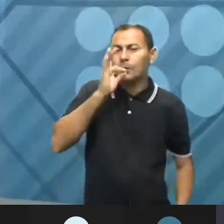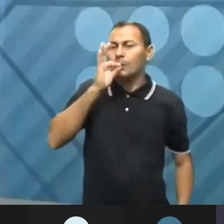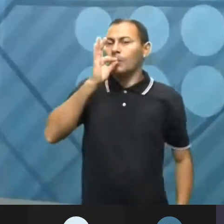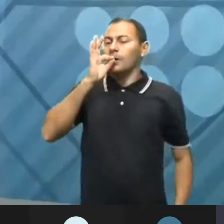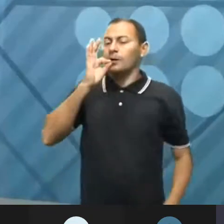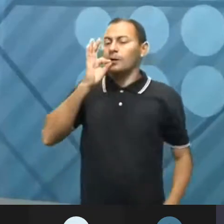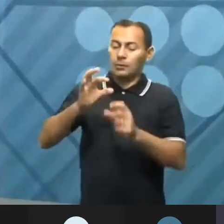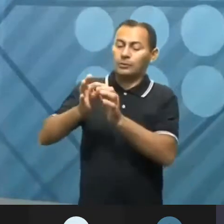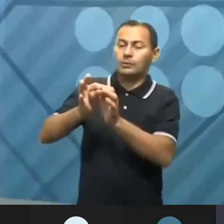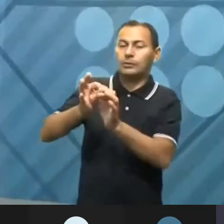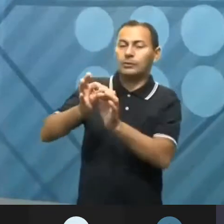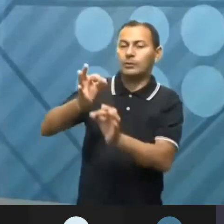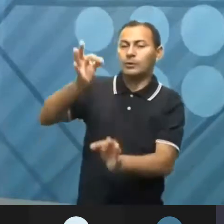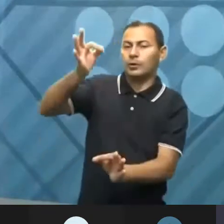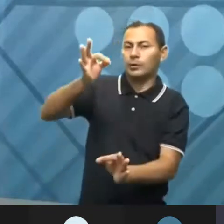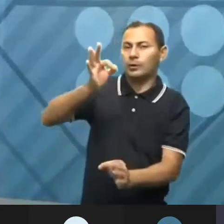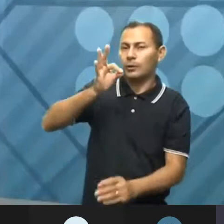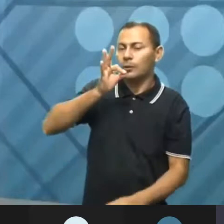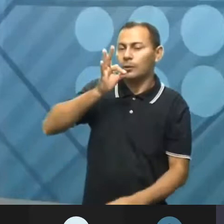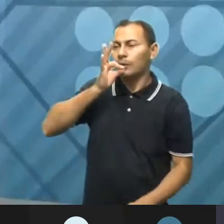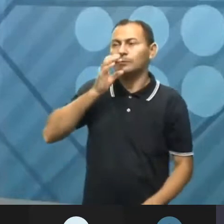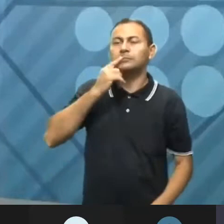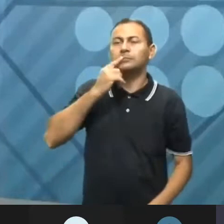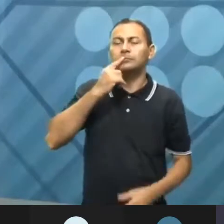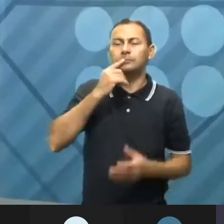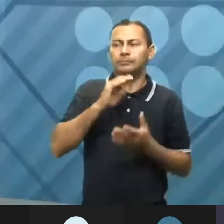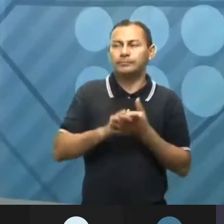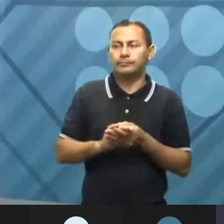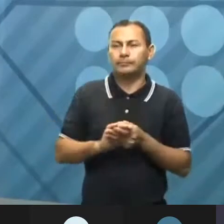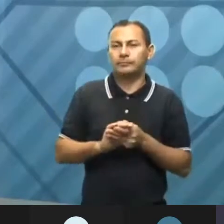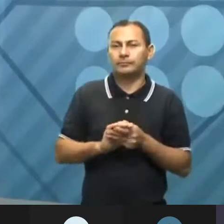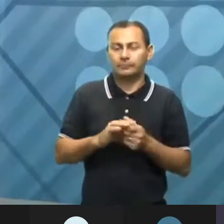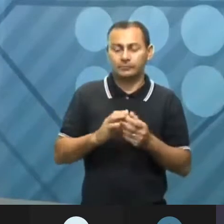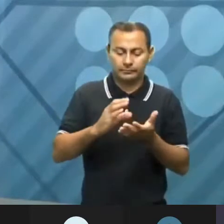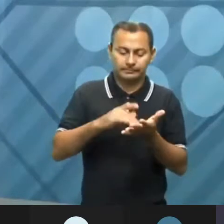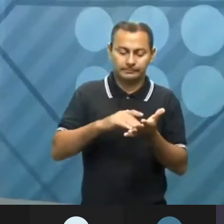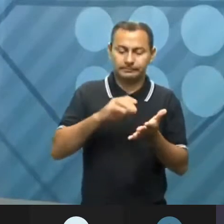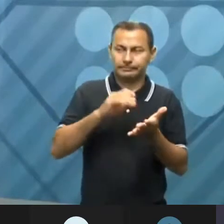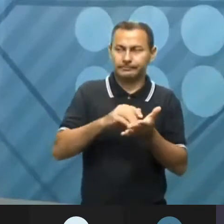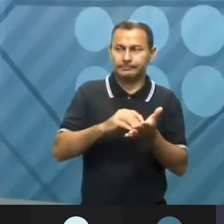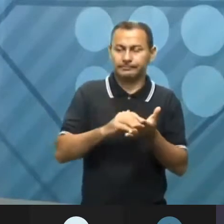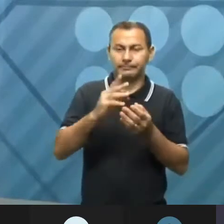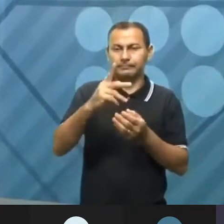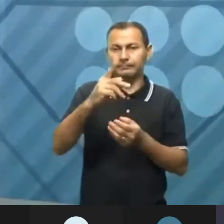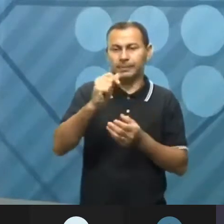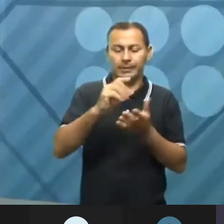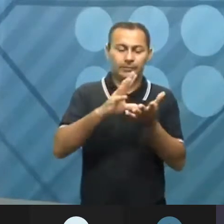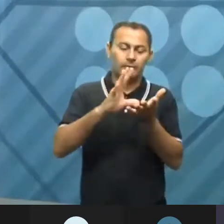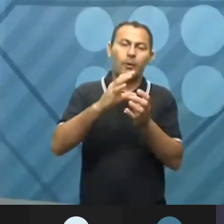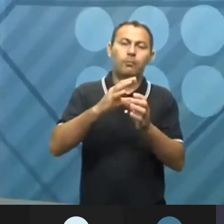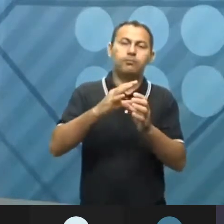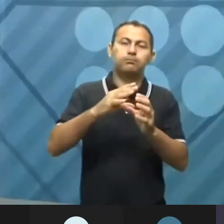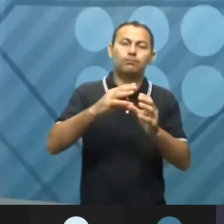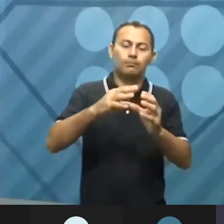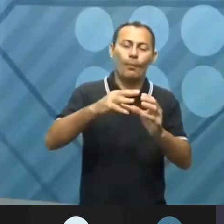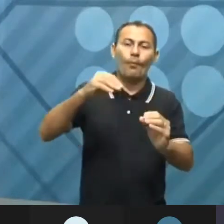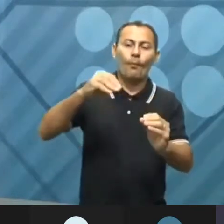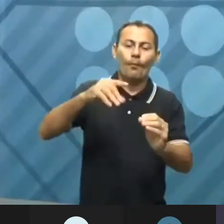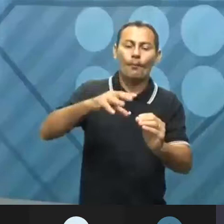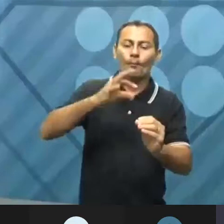o que vai acontecer com esse canudinho? Ele vai colar, né, as paredes do canudo vão colar. Isso é colabar. E aí